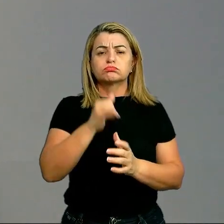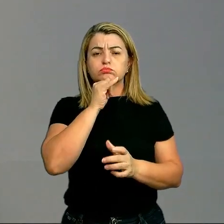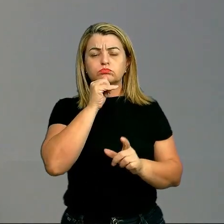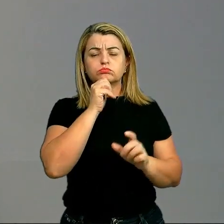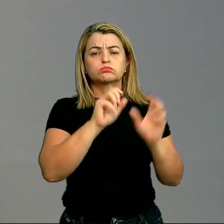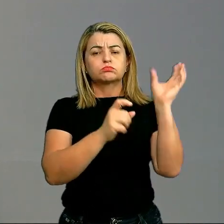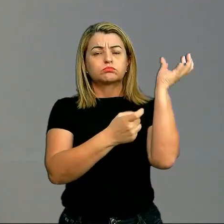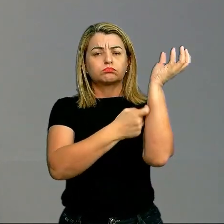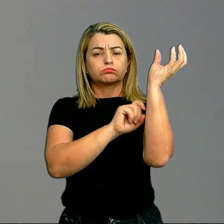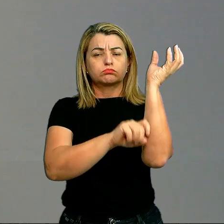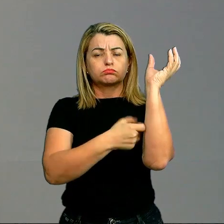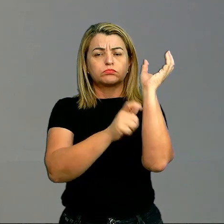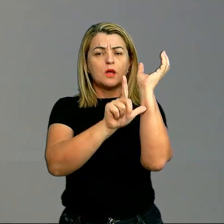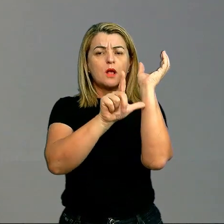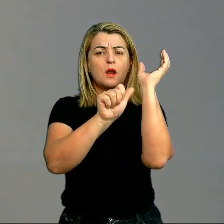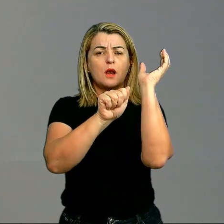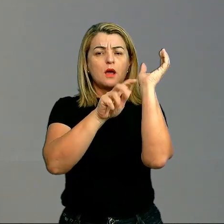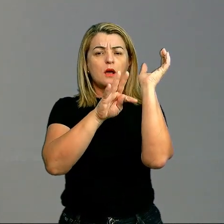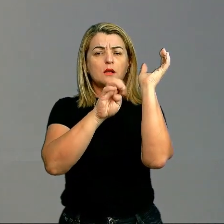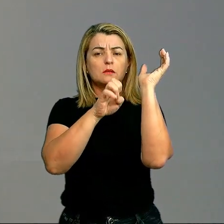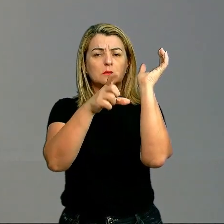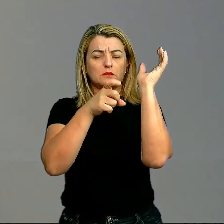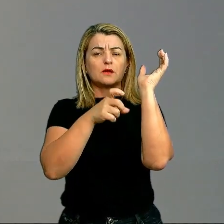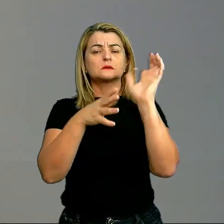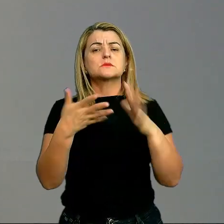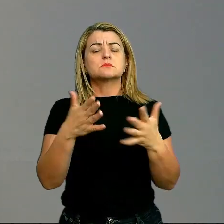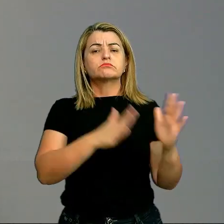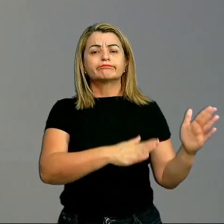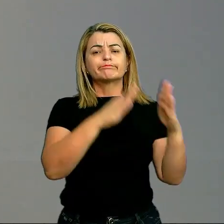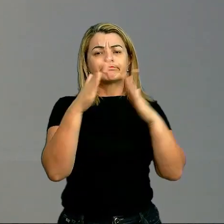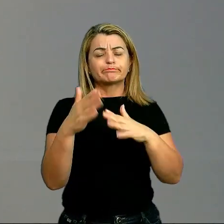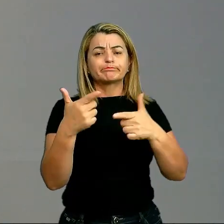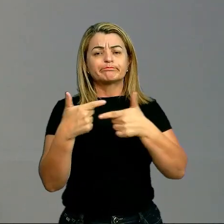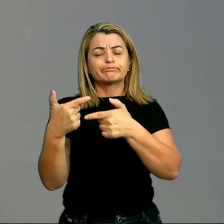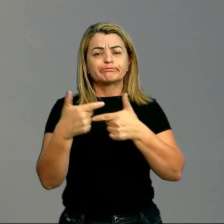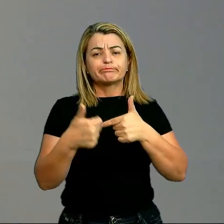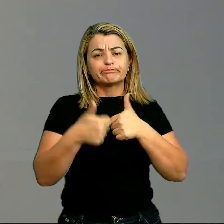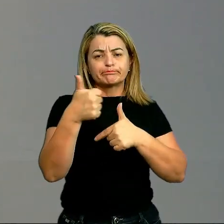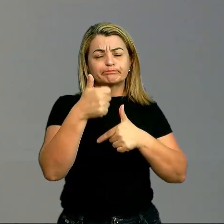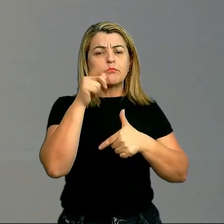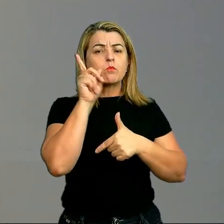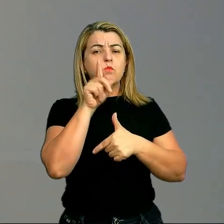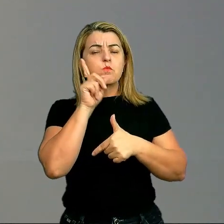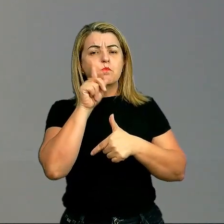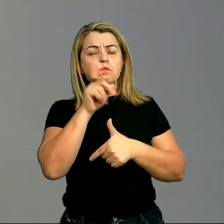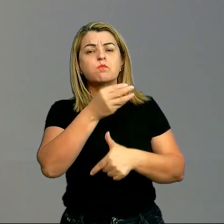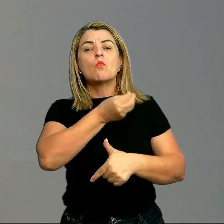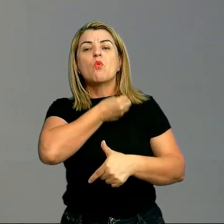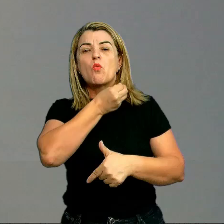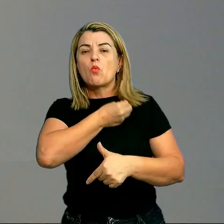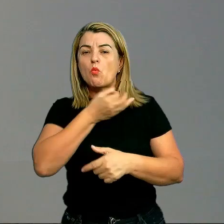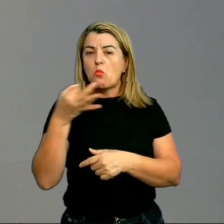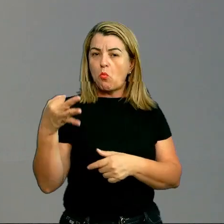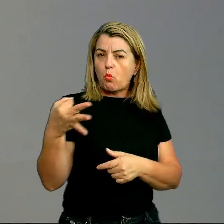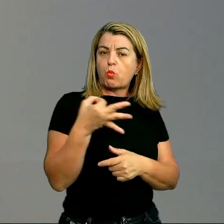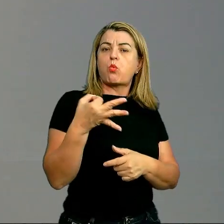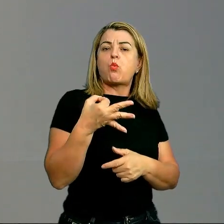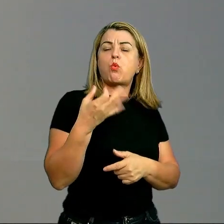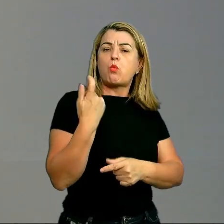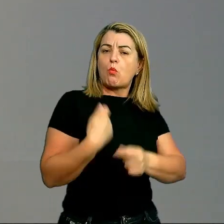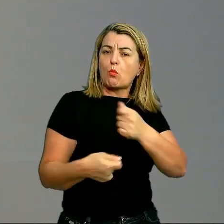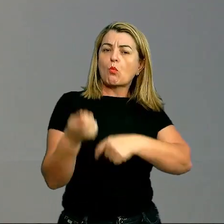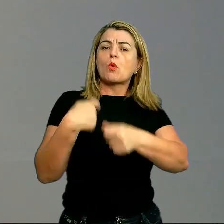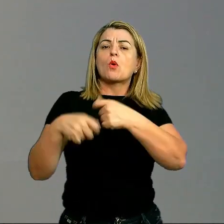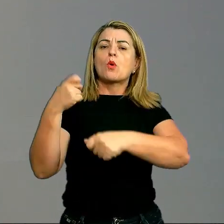borracha da Amazônia, né, o látex. Então, durante esse período da Primeira Guerra Mundial, os Estados Unidos vivenciou um ótimo econômico. Foi